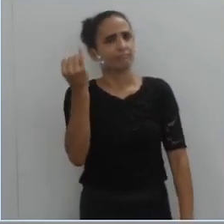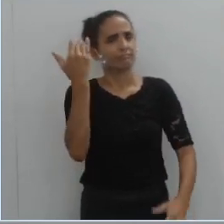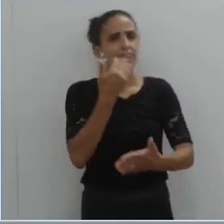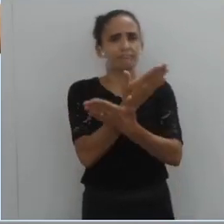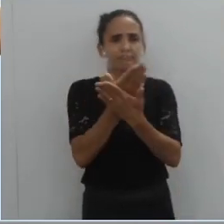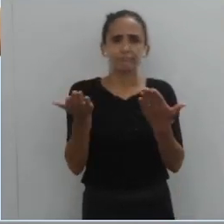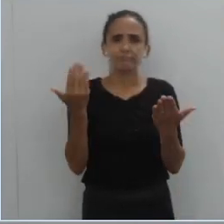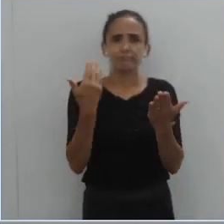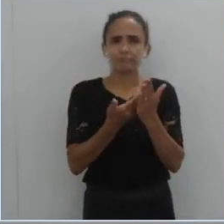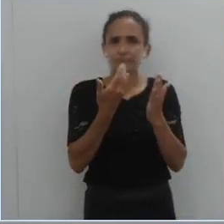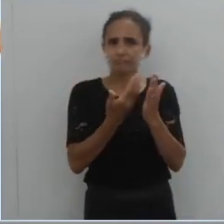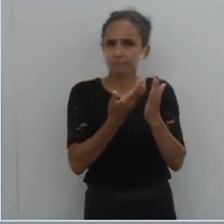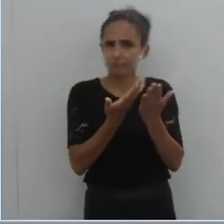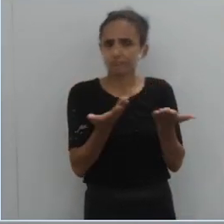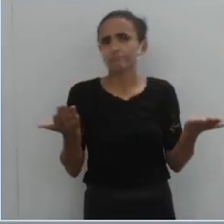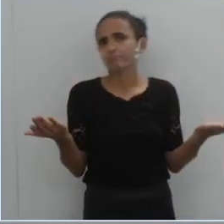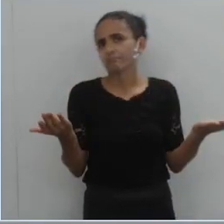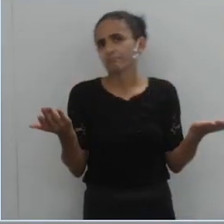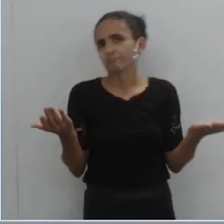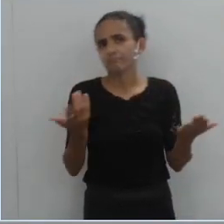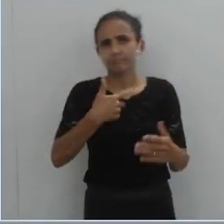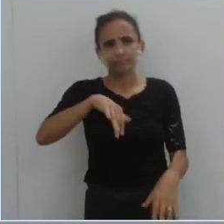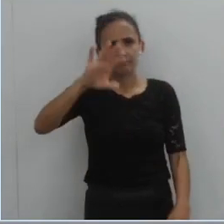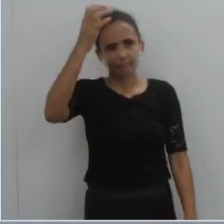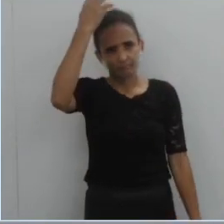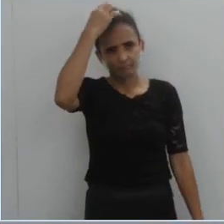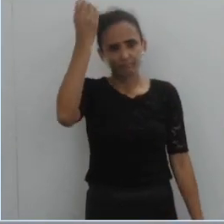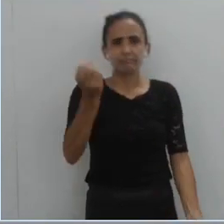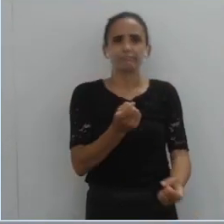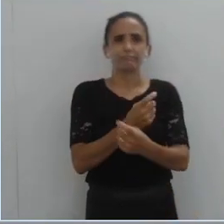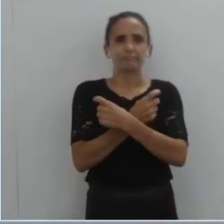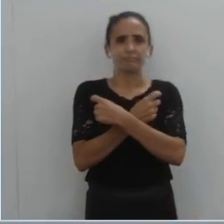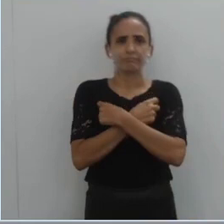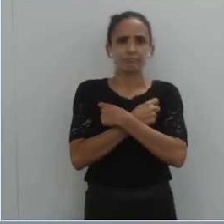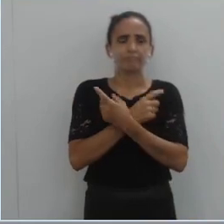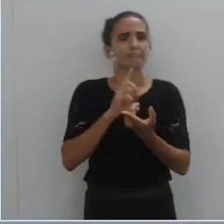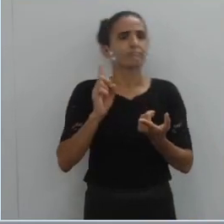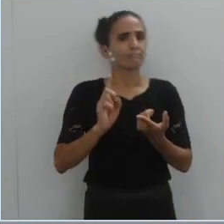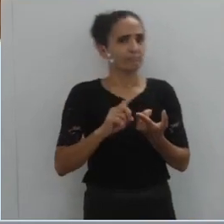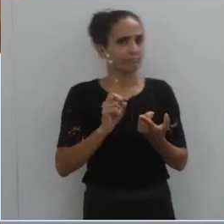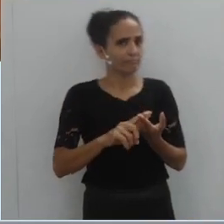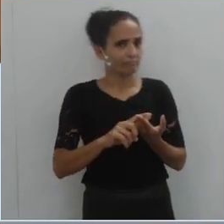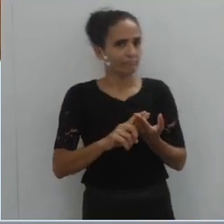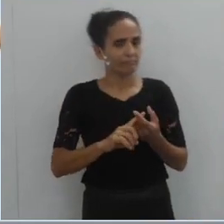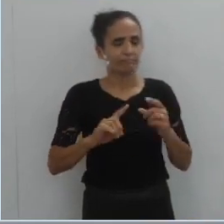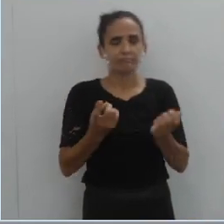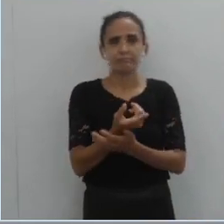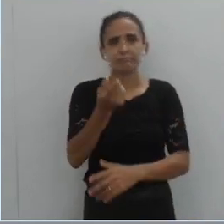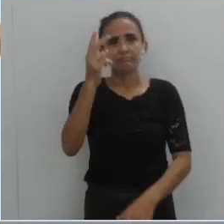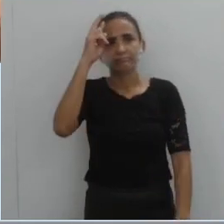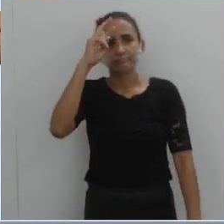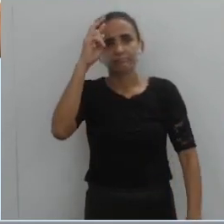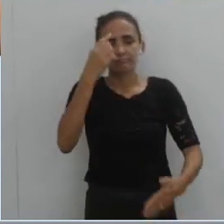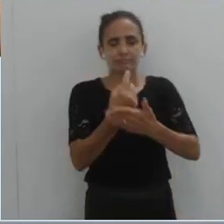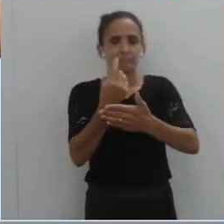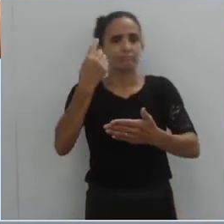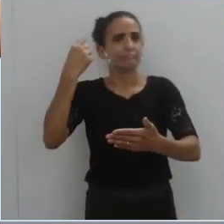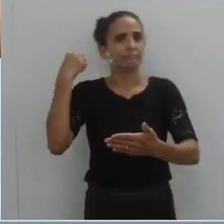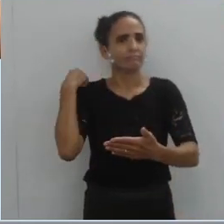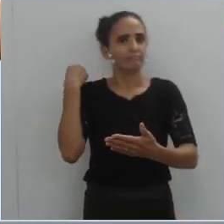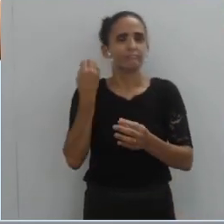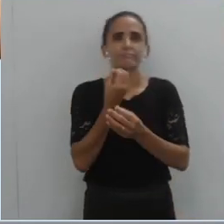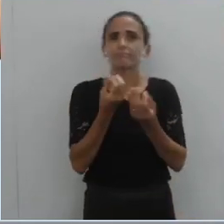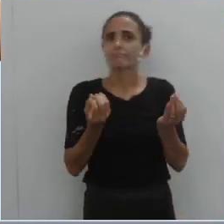de Tutankhamun. Olha que bonito. Então, por exemplo, são figuras lendárias. A rainha de Sabá,